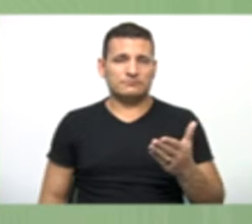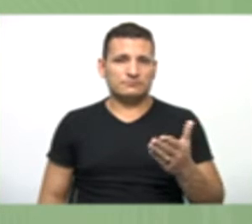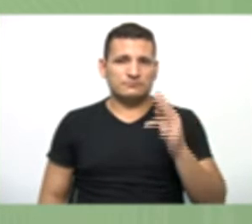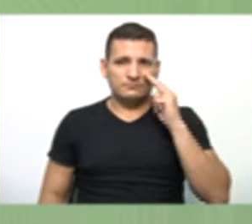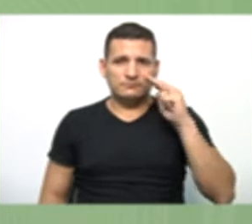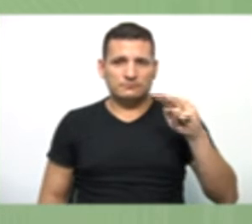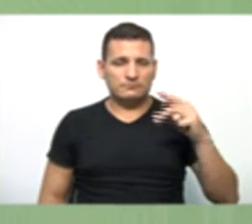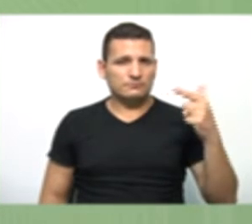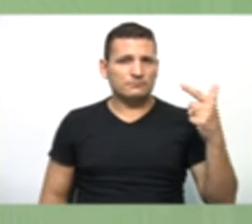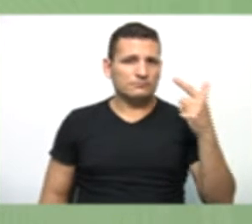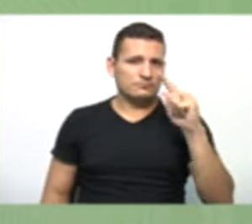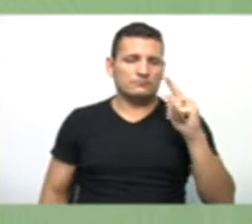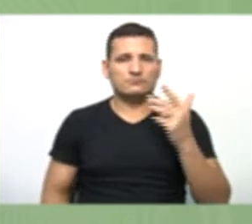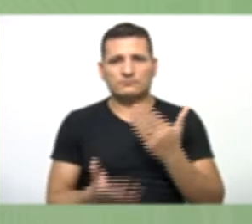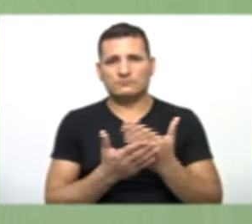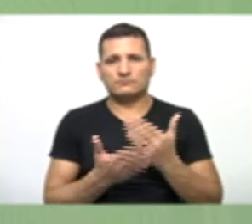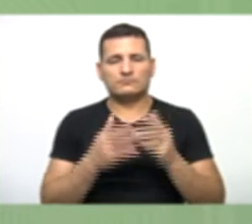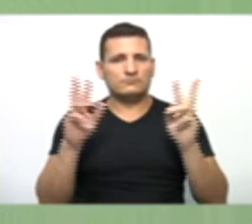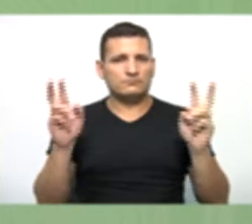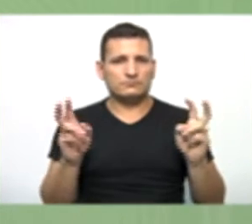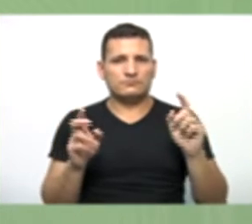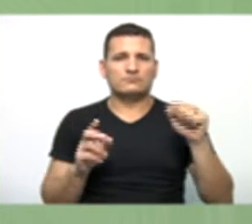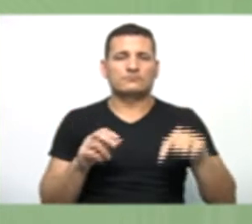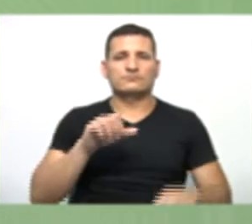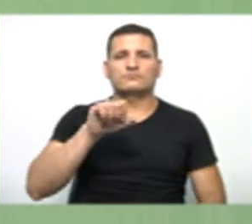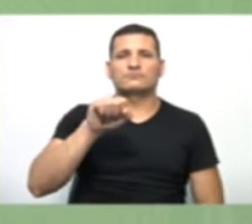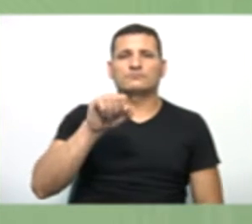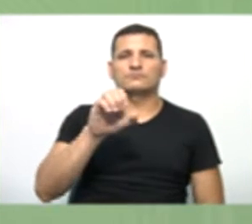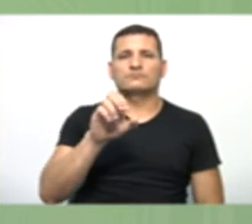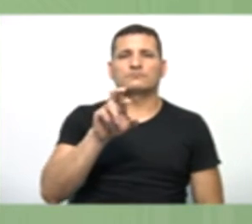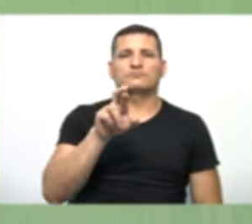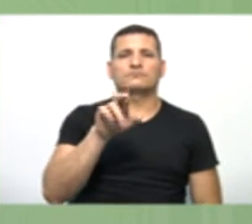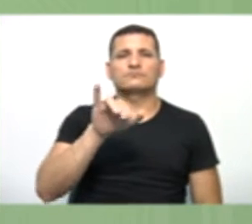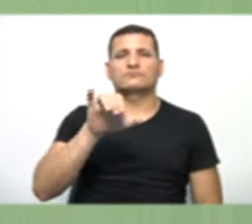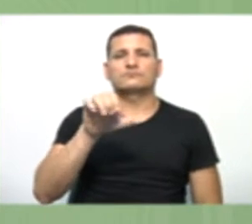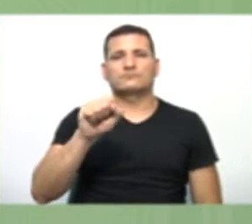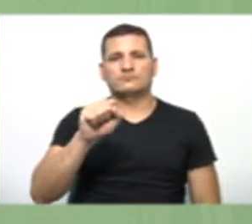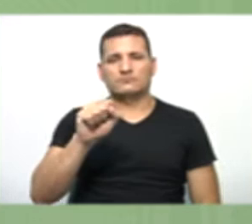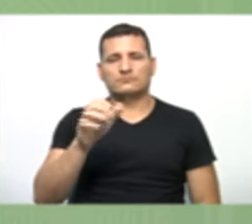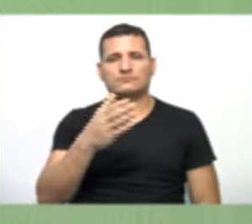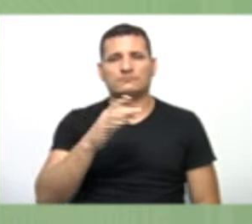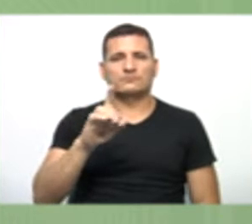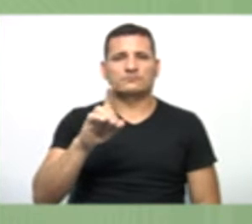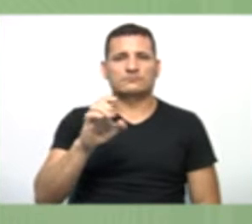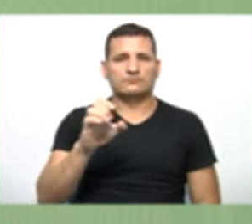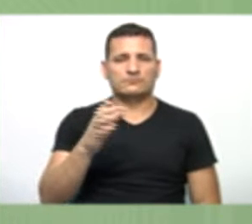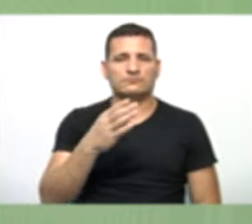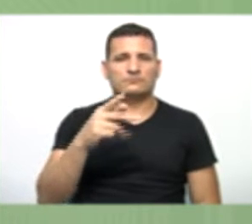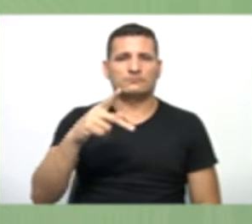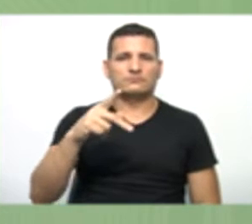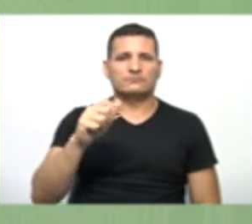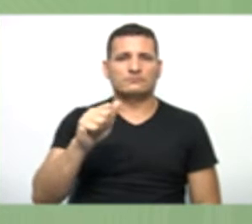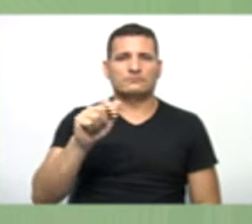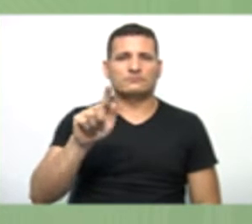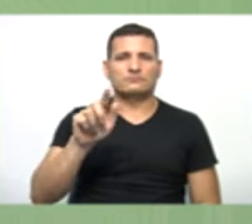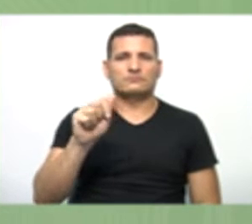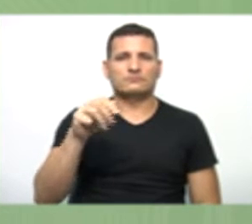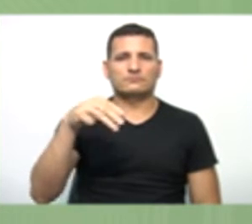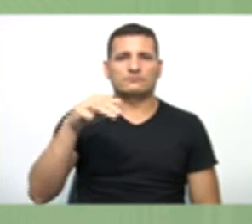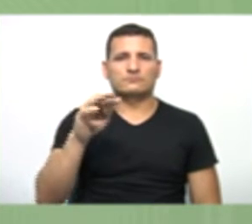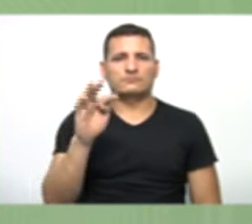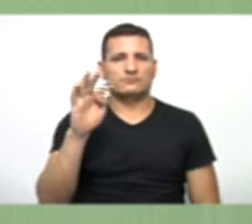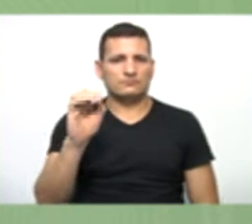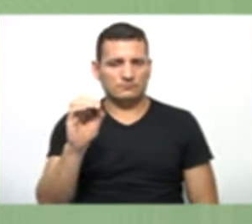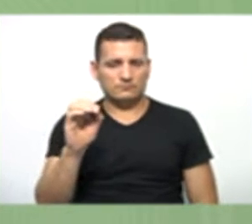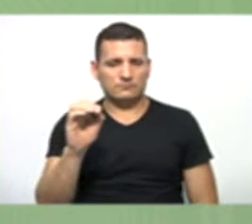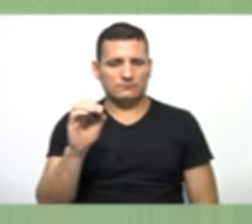parte do nosso estudo, que é as séries de pagamentos, também conhecida como anuidades, dependendo do material que você fizer pesquisa, você vai achar com outros